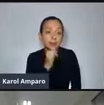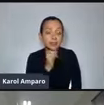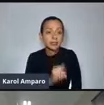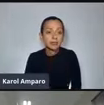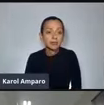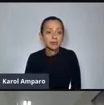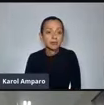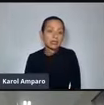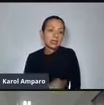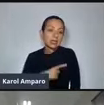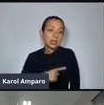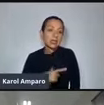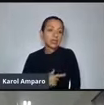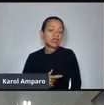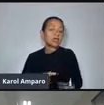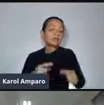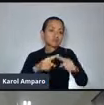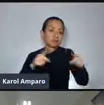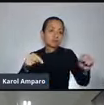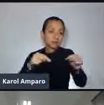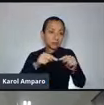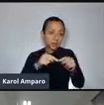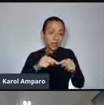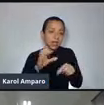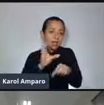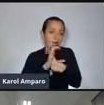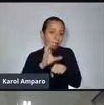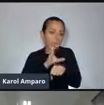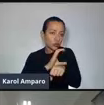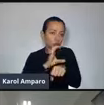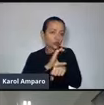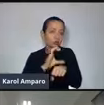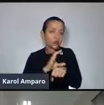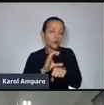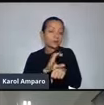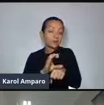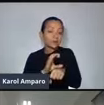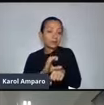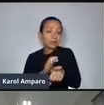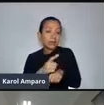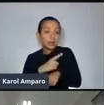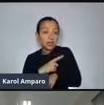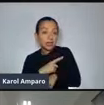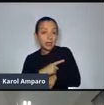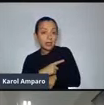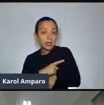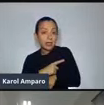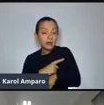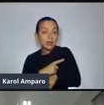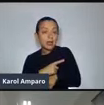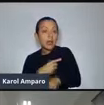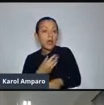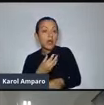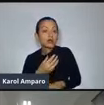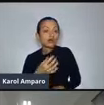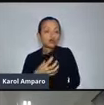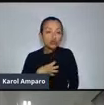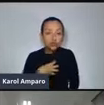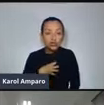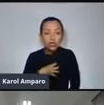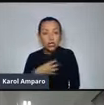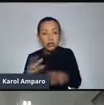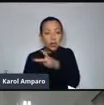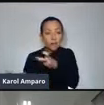minha academia, ao estar numa classe, num curso, coisa e tal, eu tenha aquela forma de perceber,